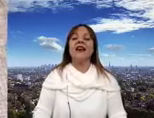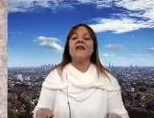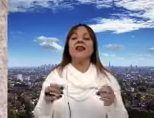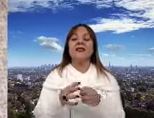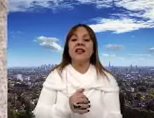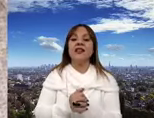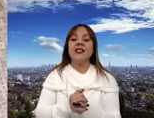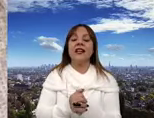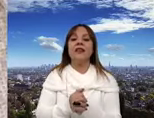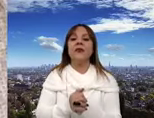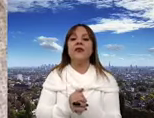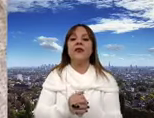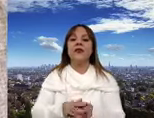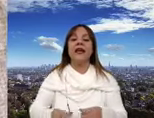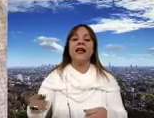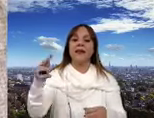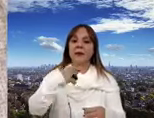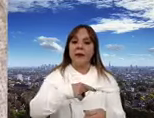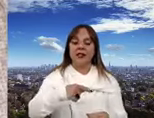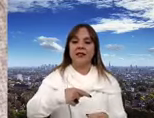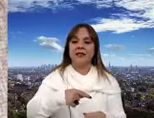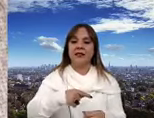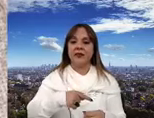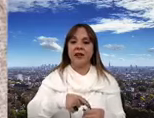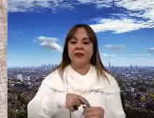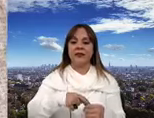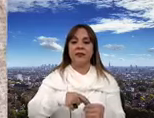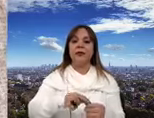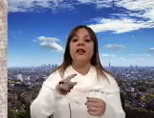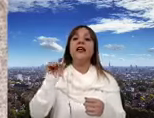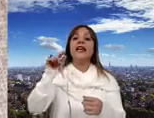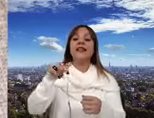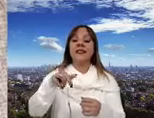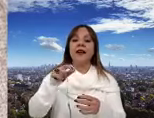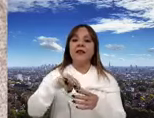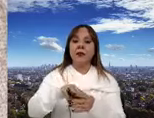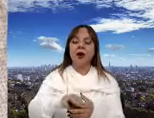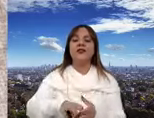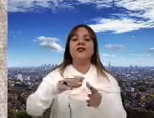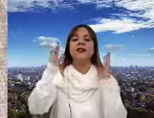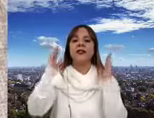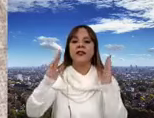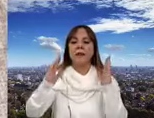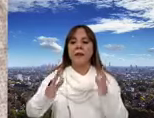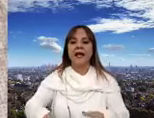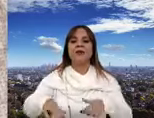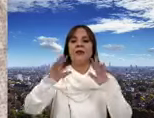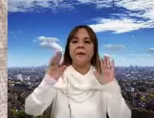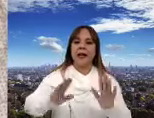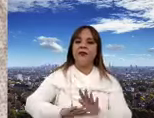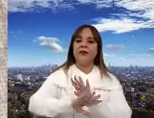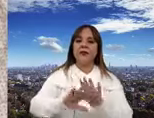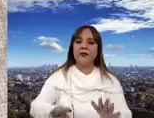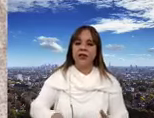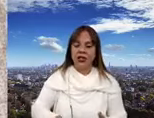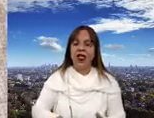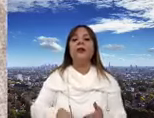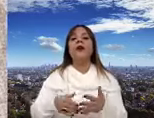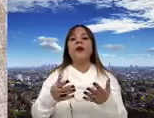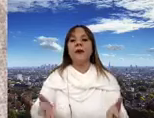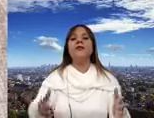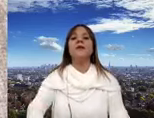seguinte, Janete, por favor, entra na página da Santa Fé aqui do Facebook e escreve em box o seu endereço completo, com CPF, tudo bonitinho, pra